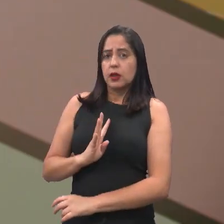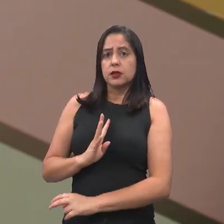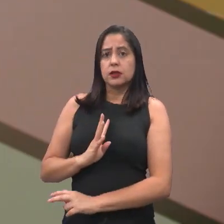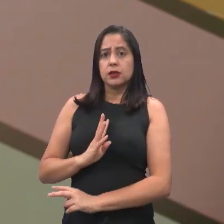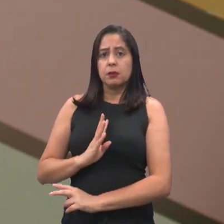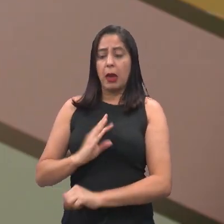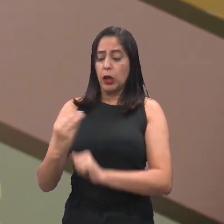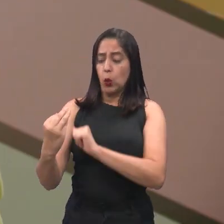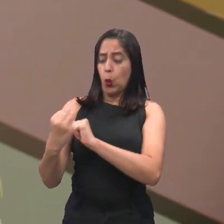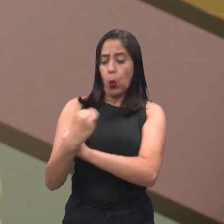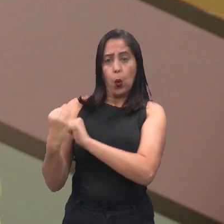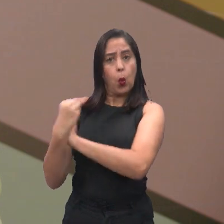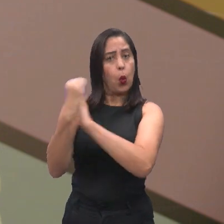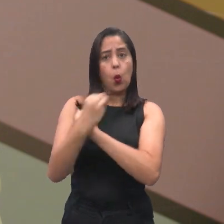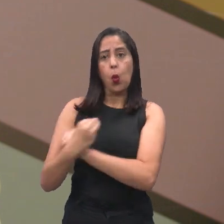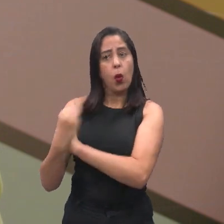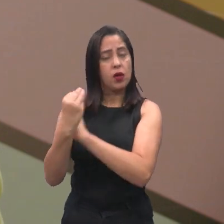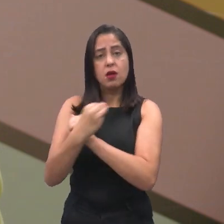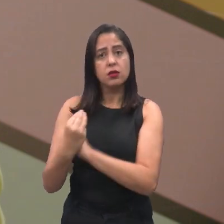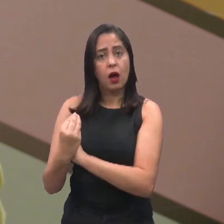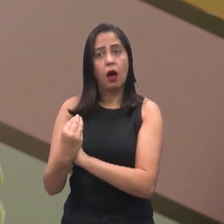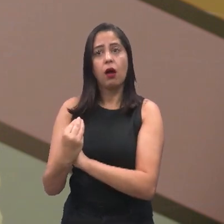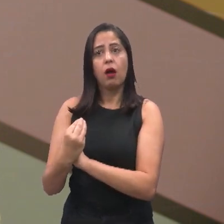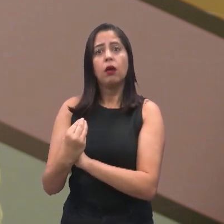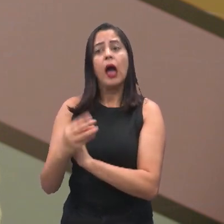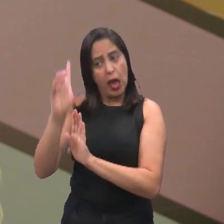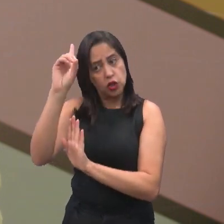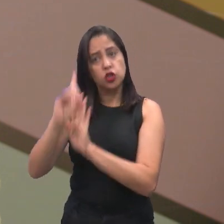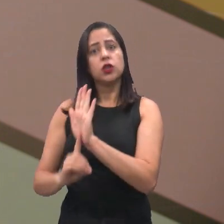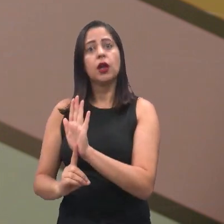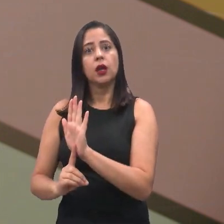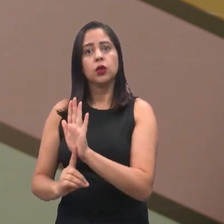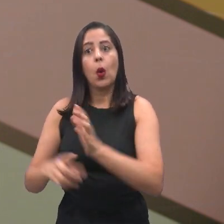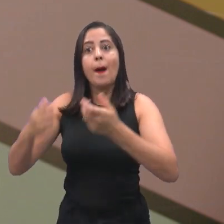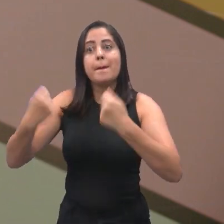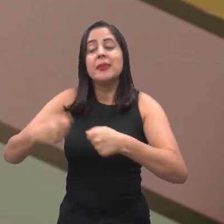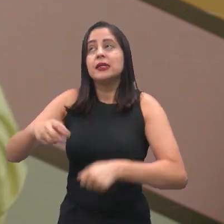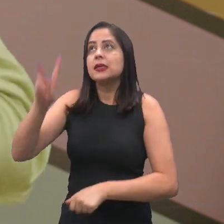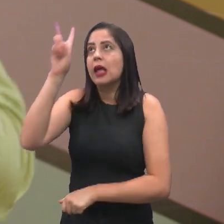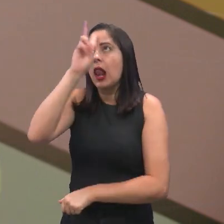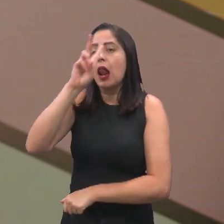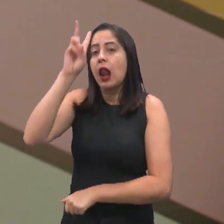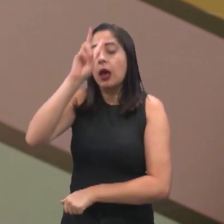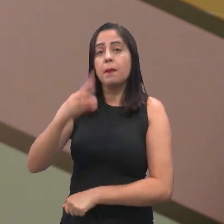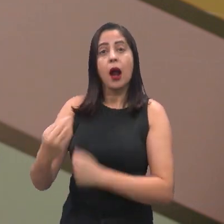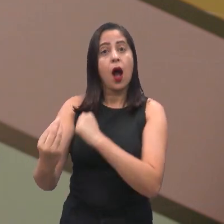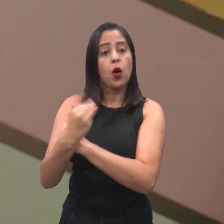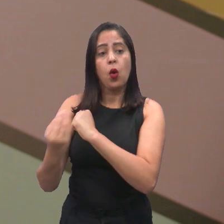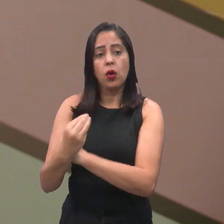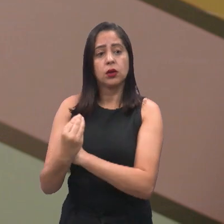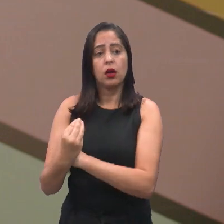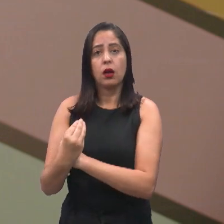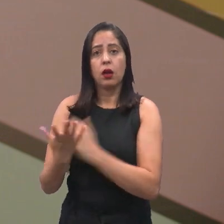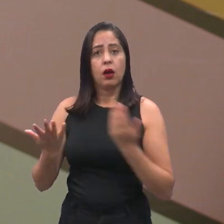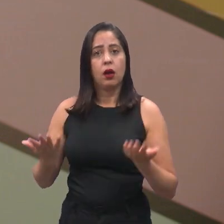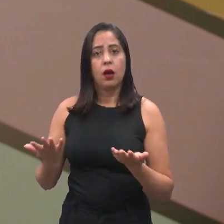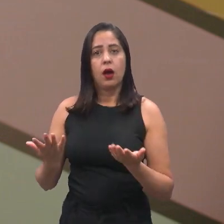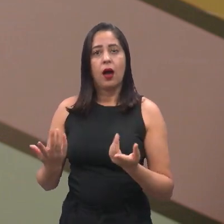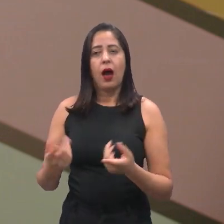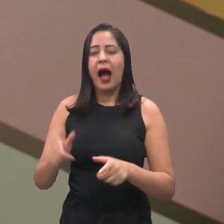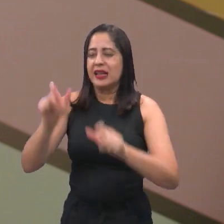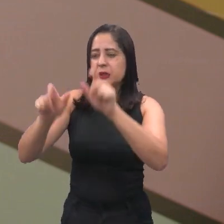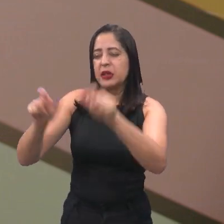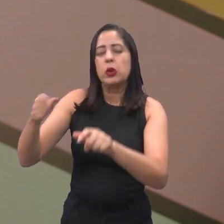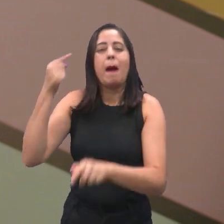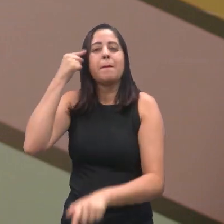Autocuidado e autoconhecimento não é um privilégio, é um direito. A gente precisa lembrar disso, né? Imagina, autocuidado, muita gente pensa